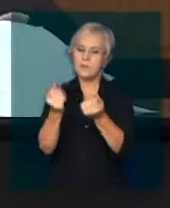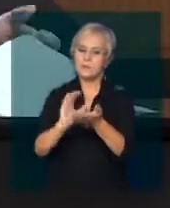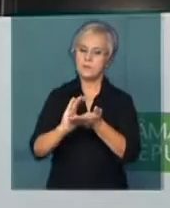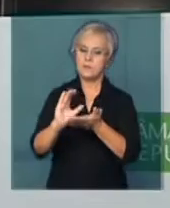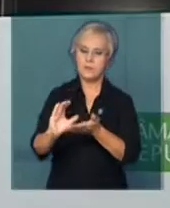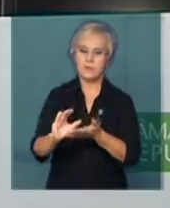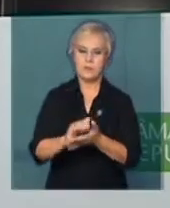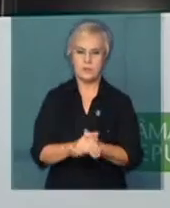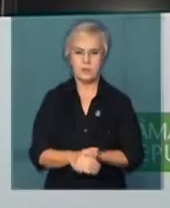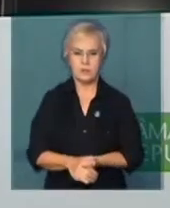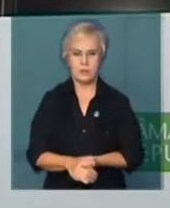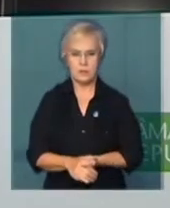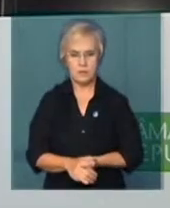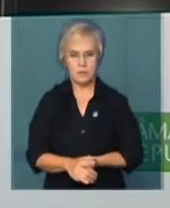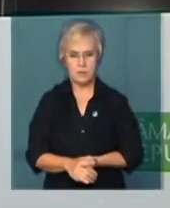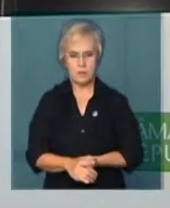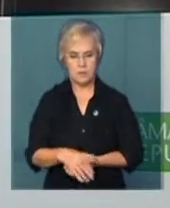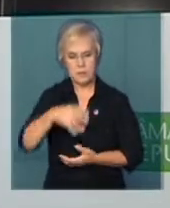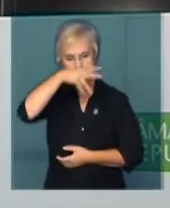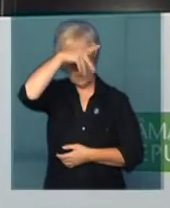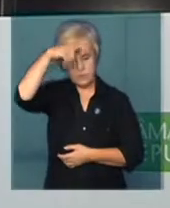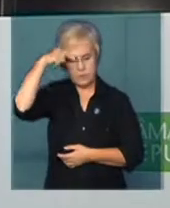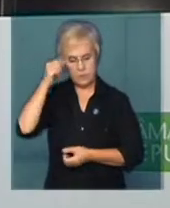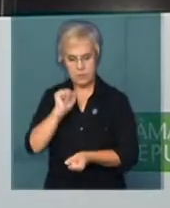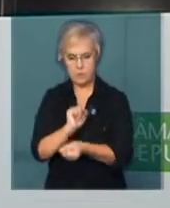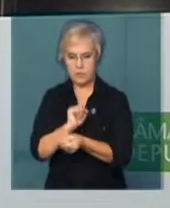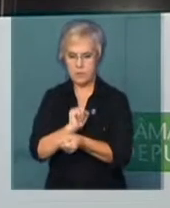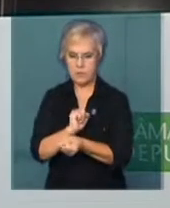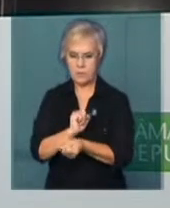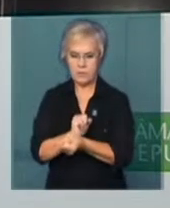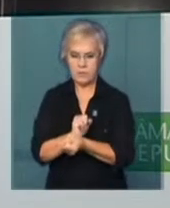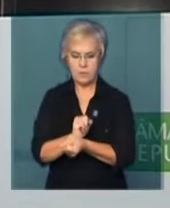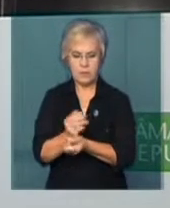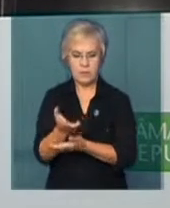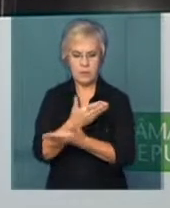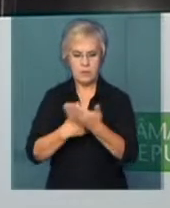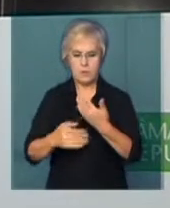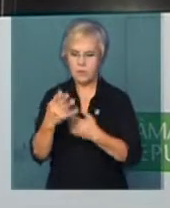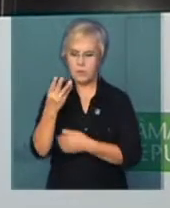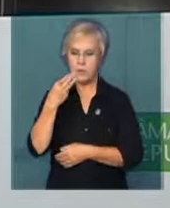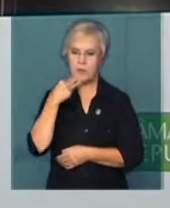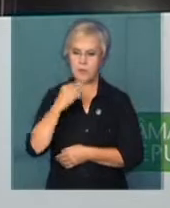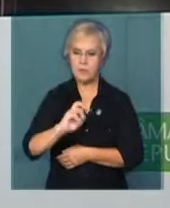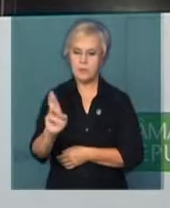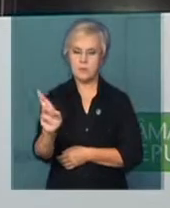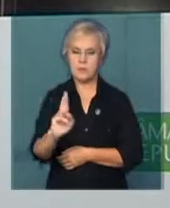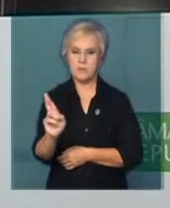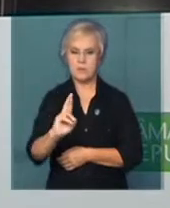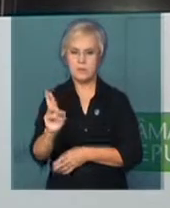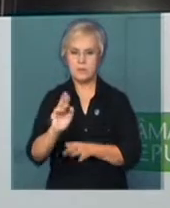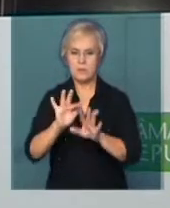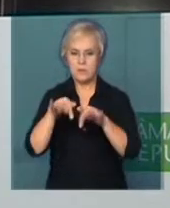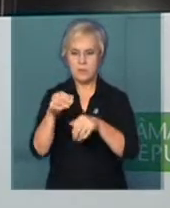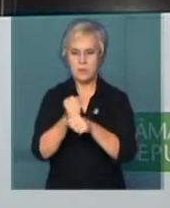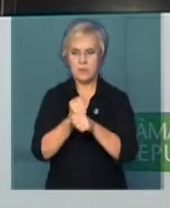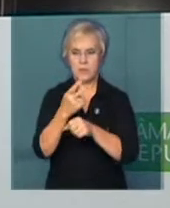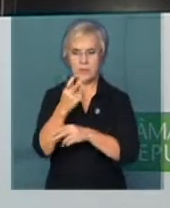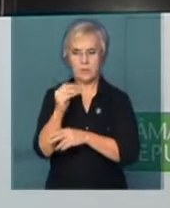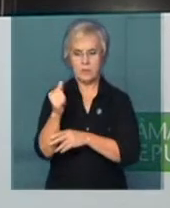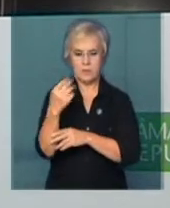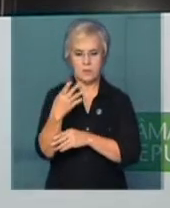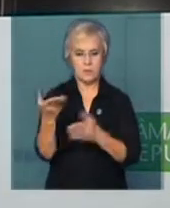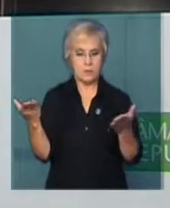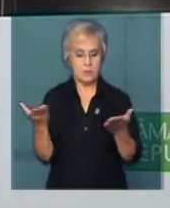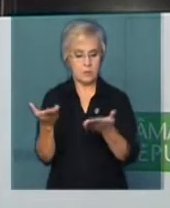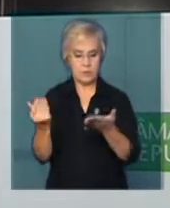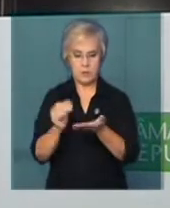desoneração do ICM. Mato Grosso aguardava a liberação de R$ 400 milhões de reais no final de 2014. E agora esses